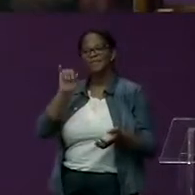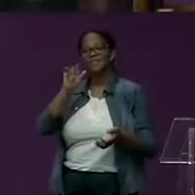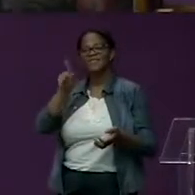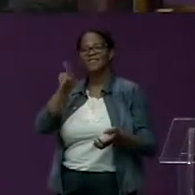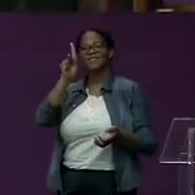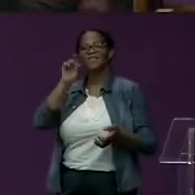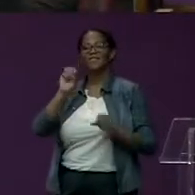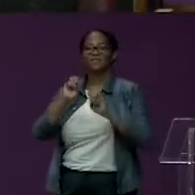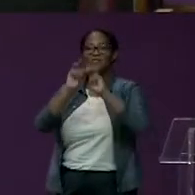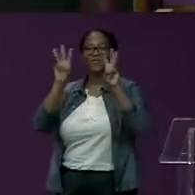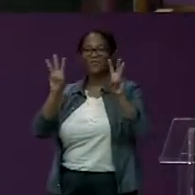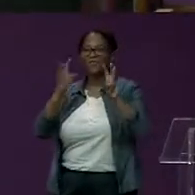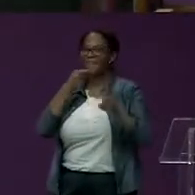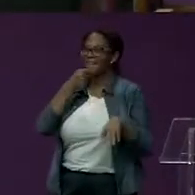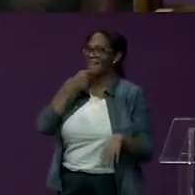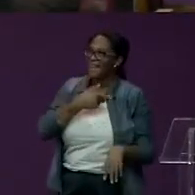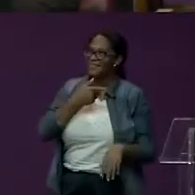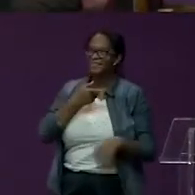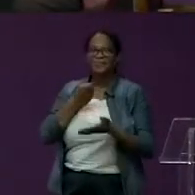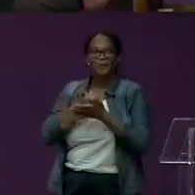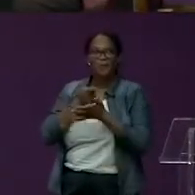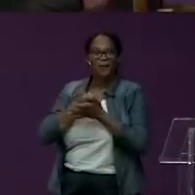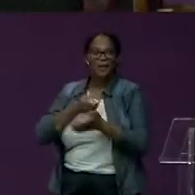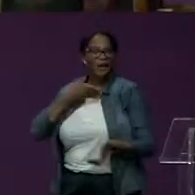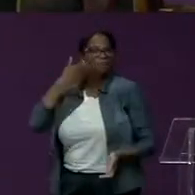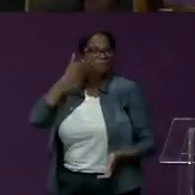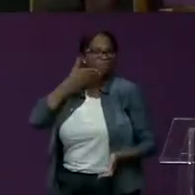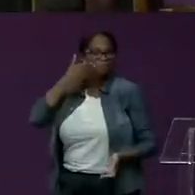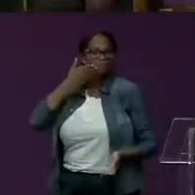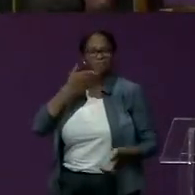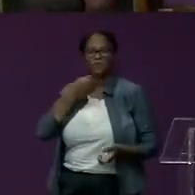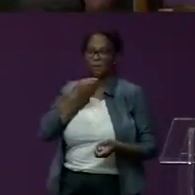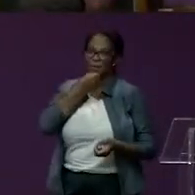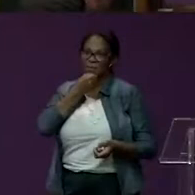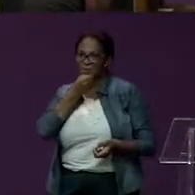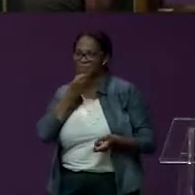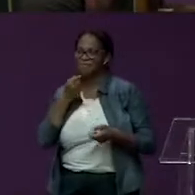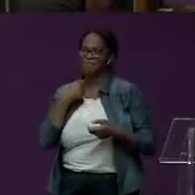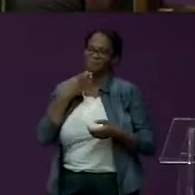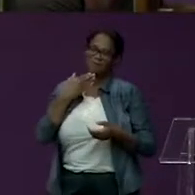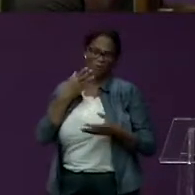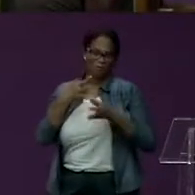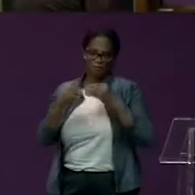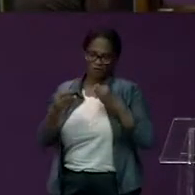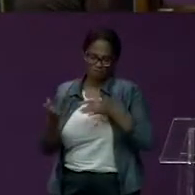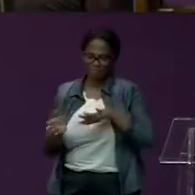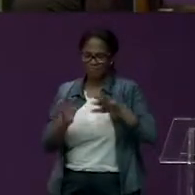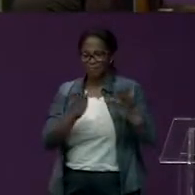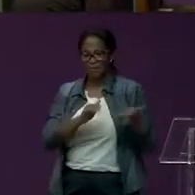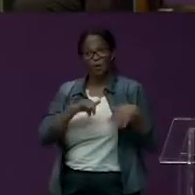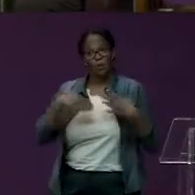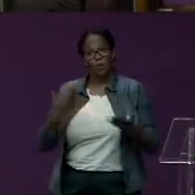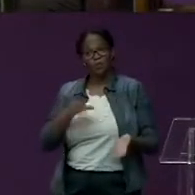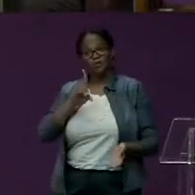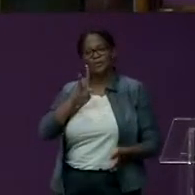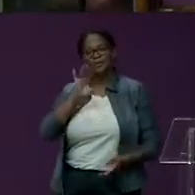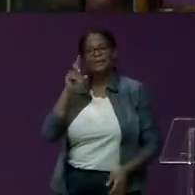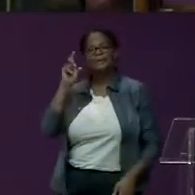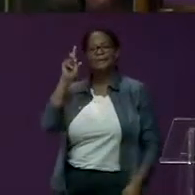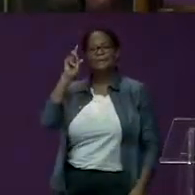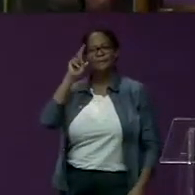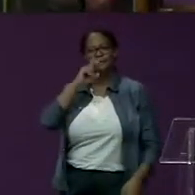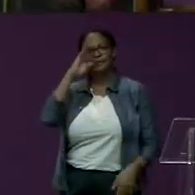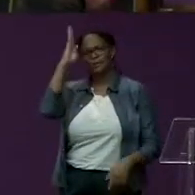fazendo discurso, então não tem muito jeito. Mas eu queria falar, assim, a gente hoje está num dia muito difícil, né, em